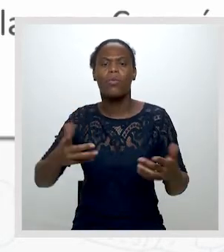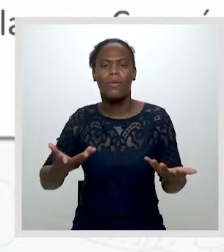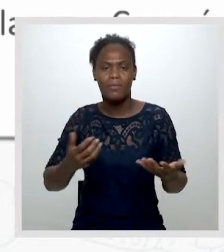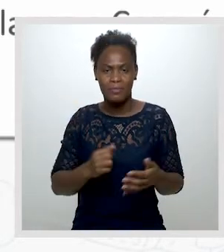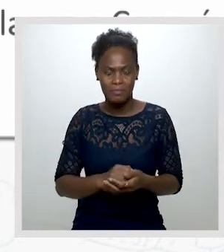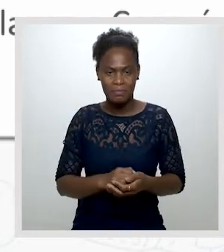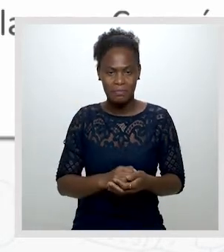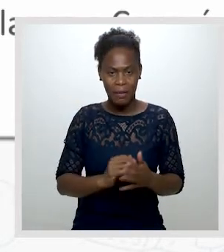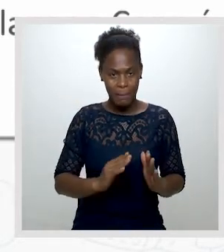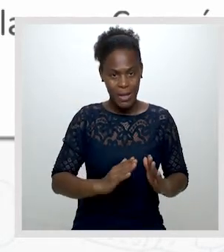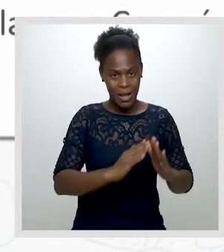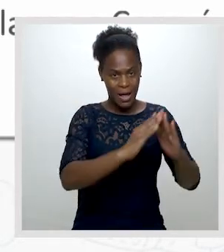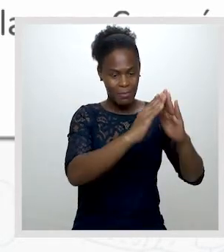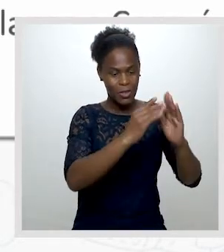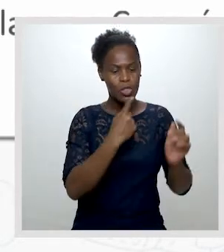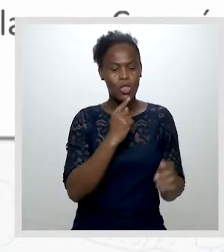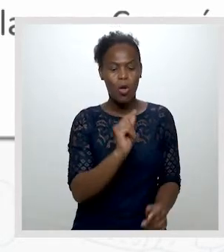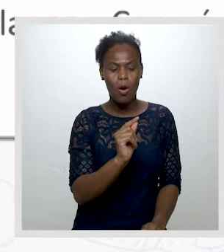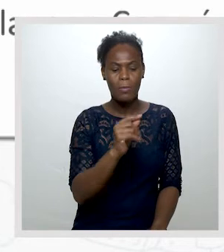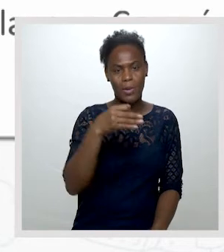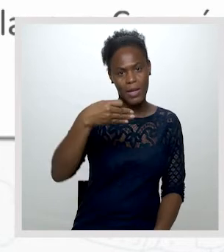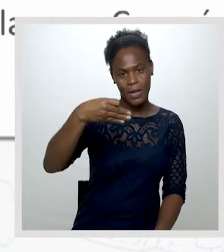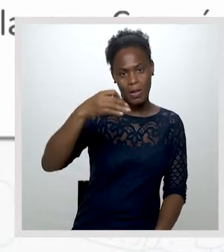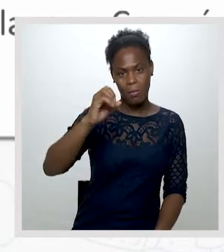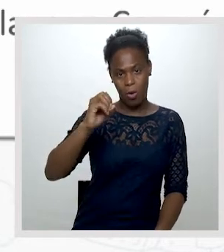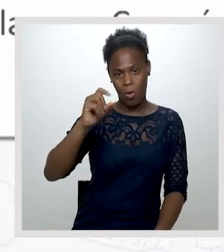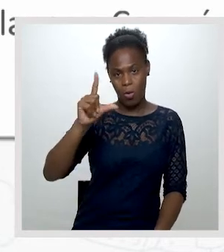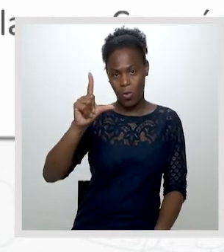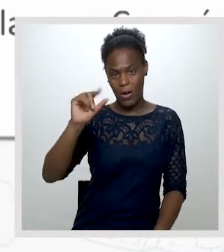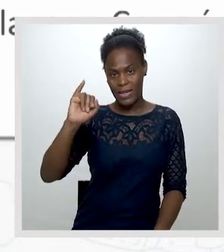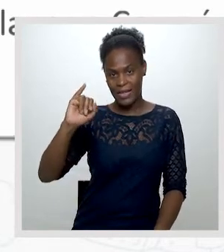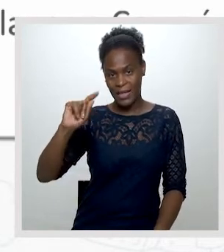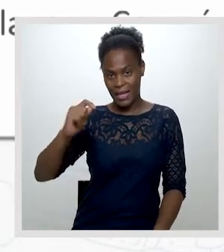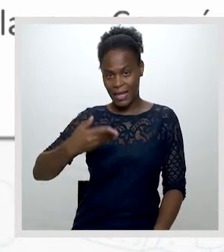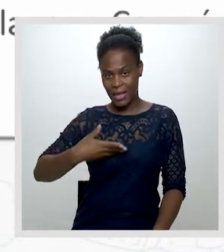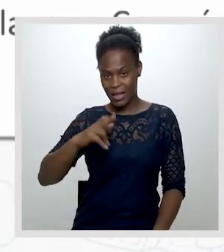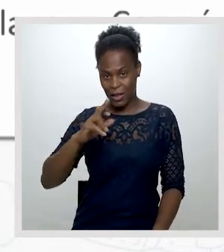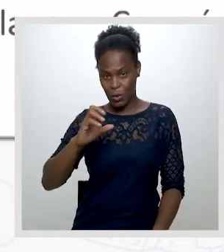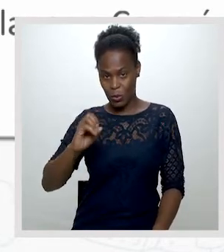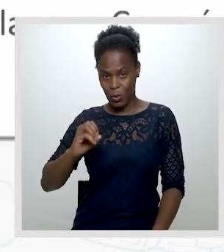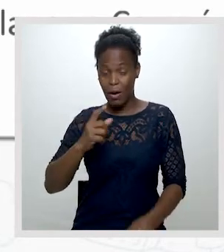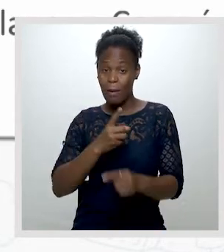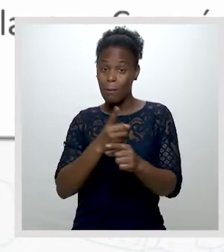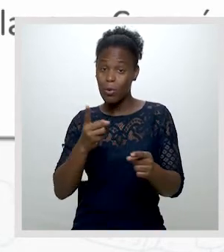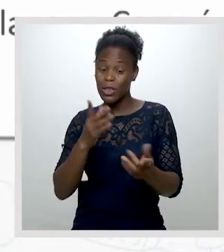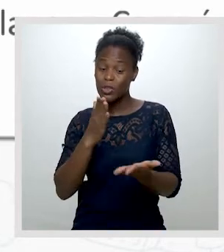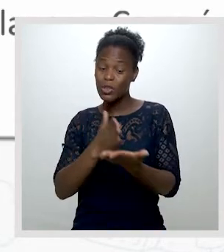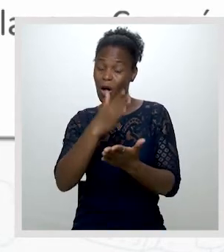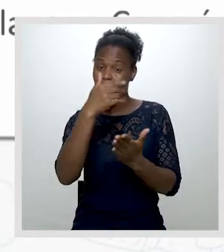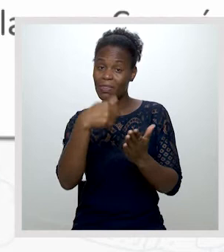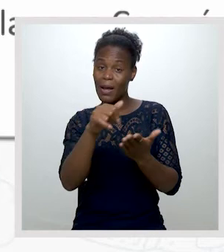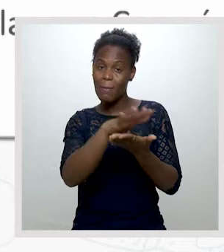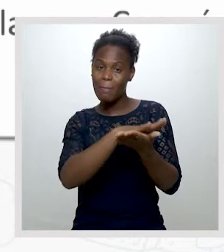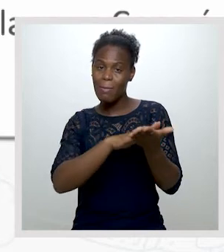Pirâmide é um poliedro, porque é limitado apenas por superfícies planas.